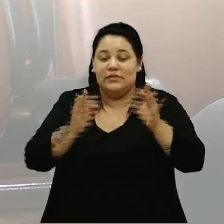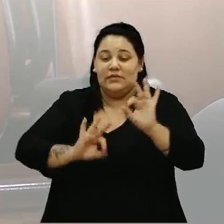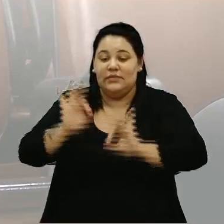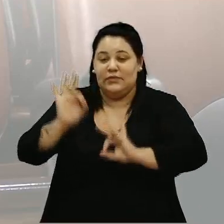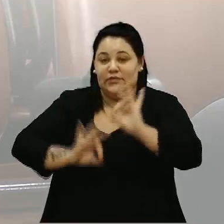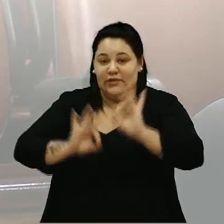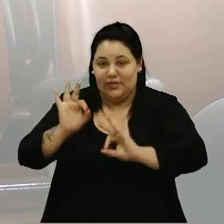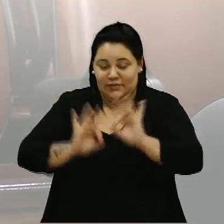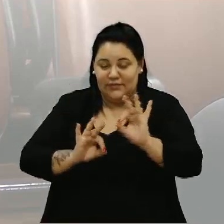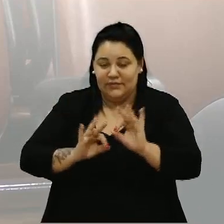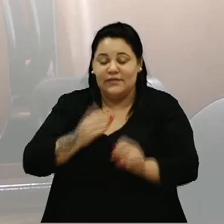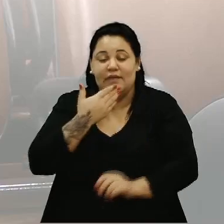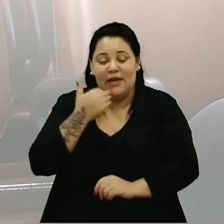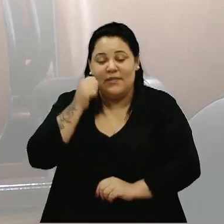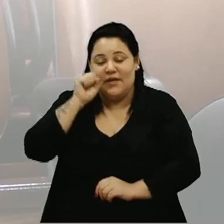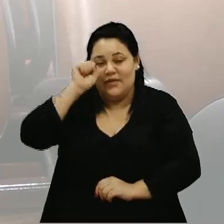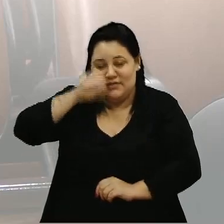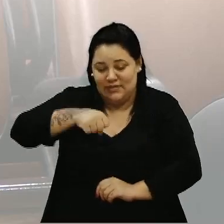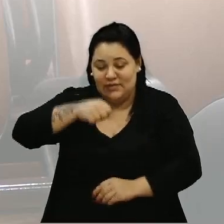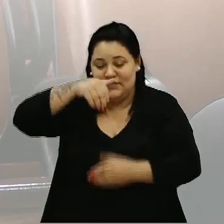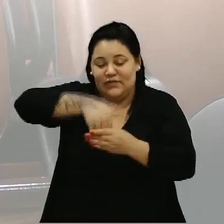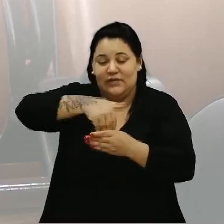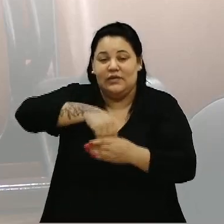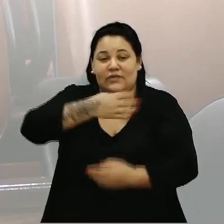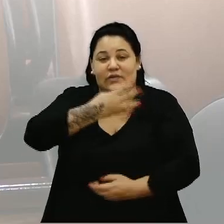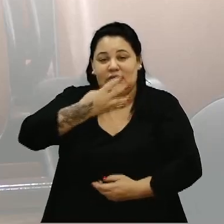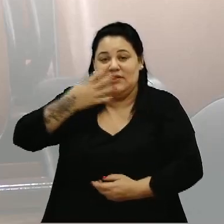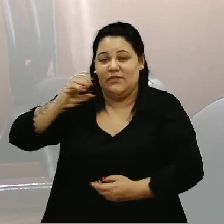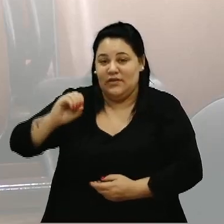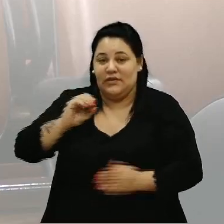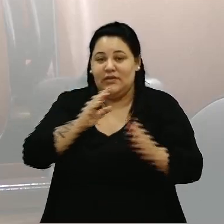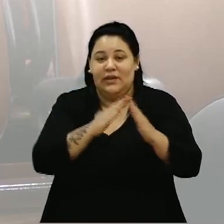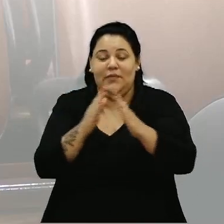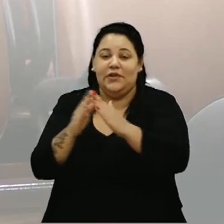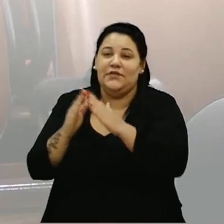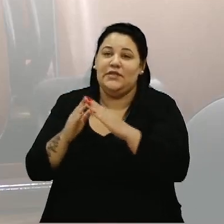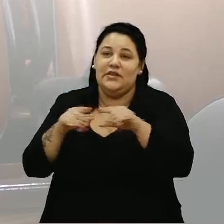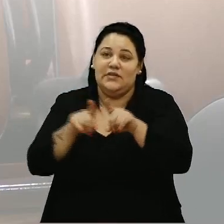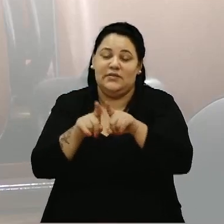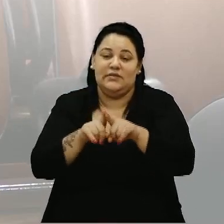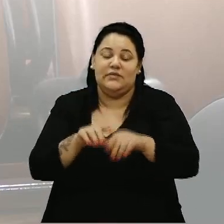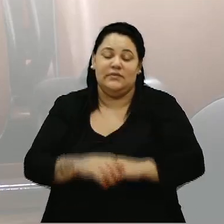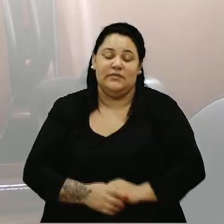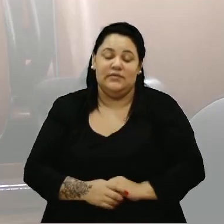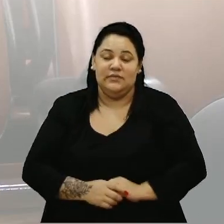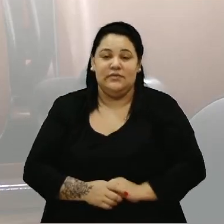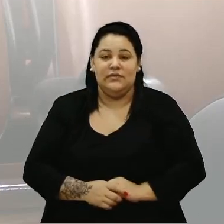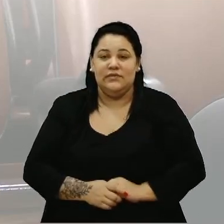olha, que vale a pena a gente votar 440 residências para as pessoas em vulnerabilidade social.